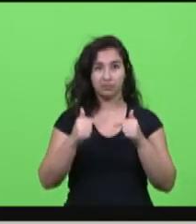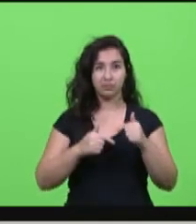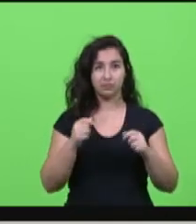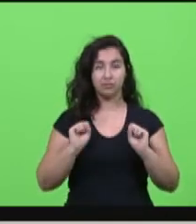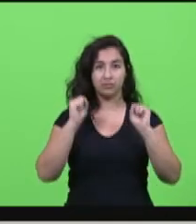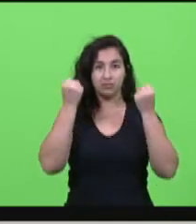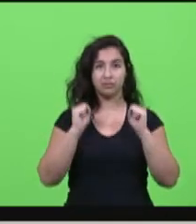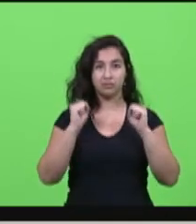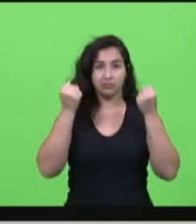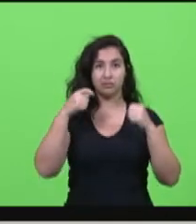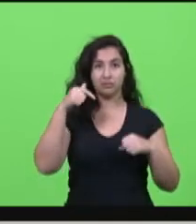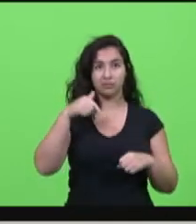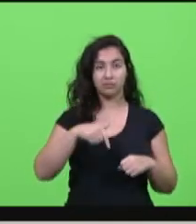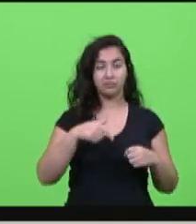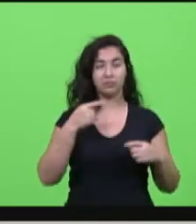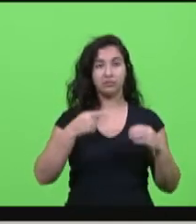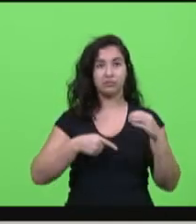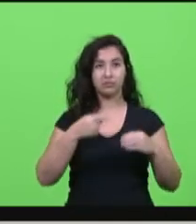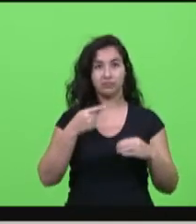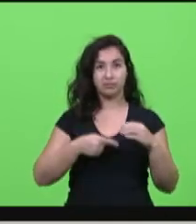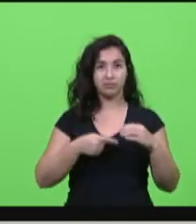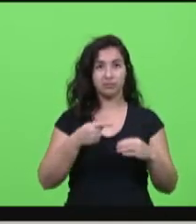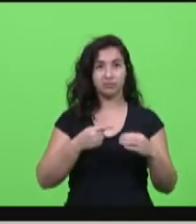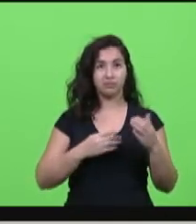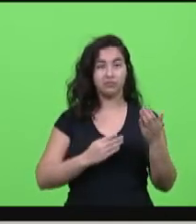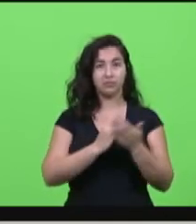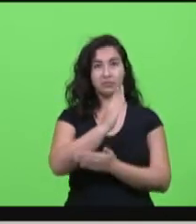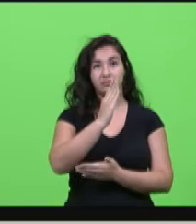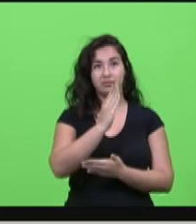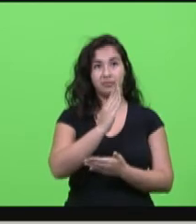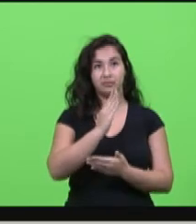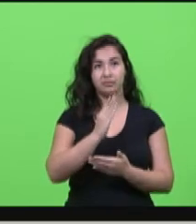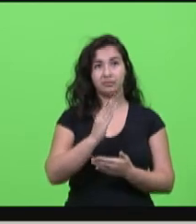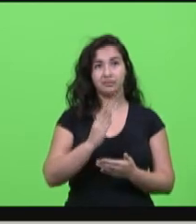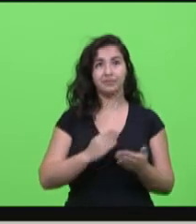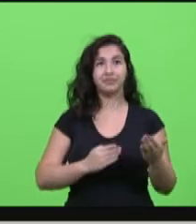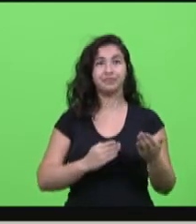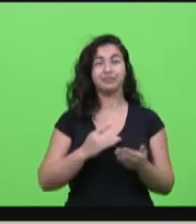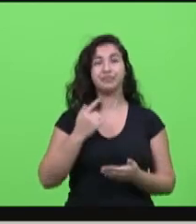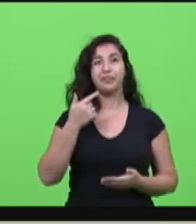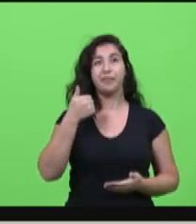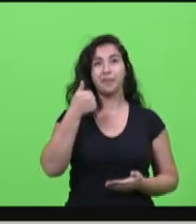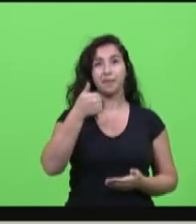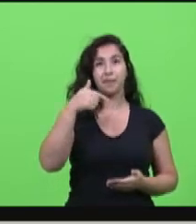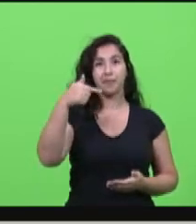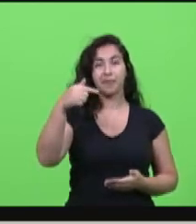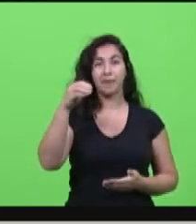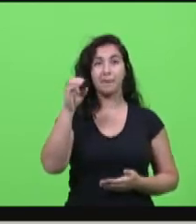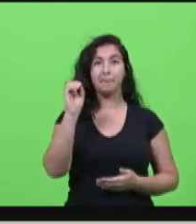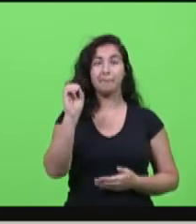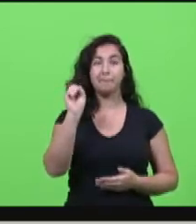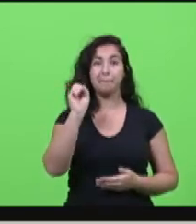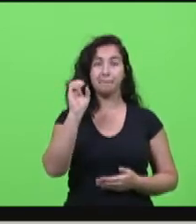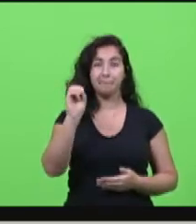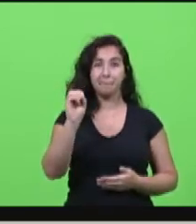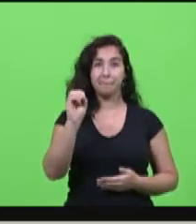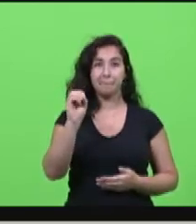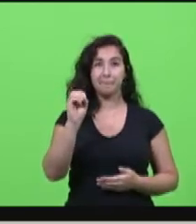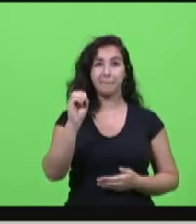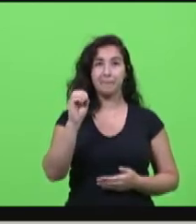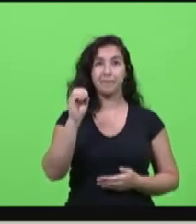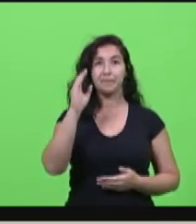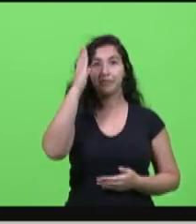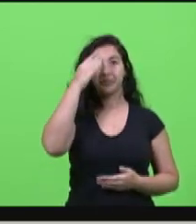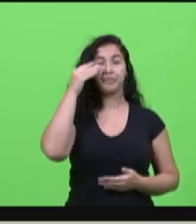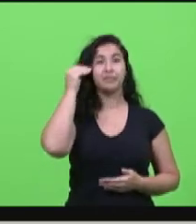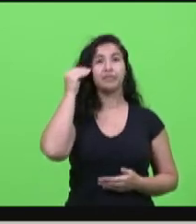no Estado. Discussão. Votação aprovada. Pedido de informação número 170. Autora, deputada Luciane Carminato, solicita